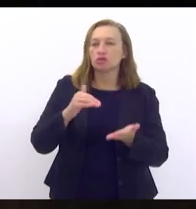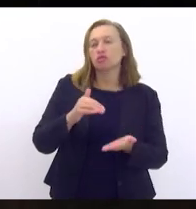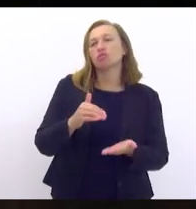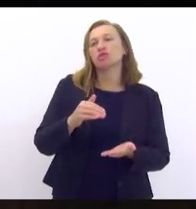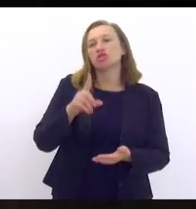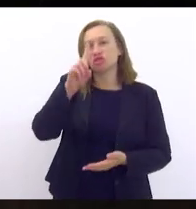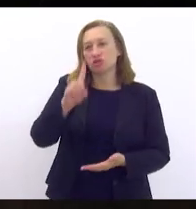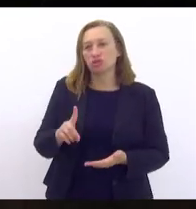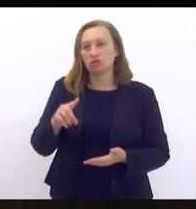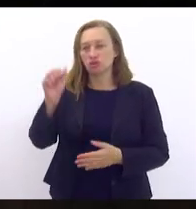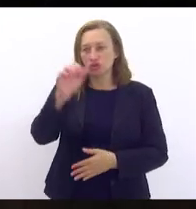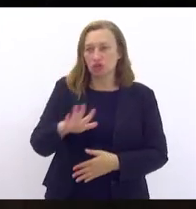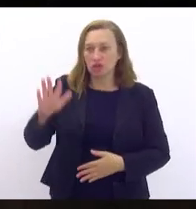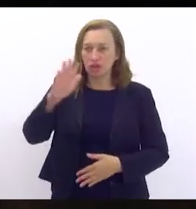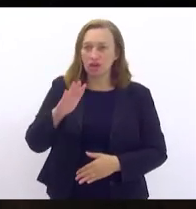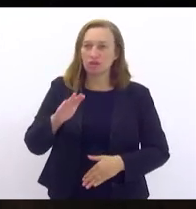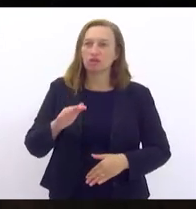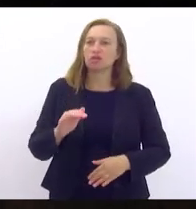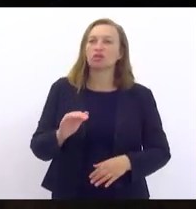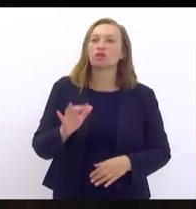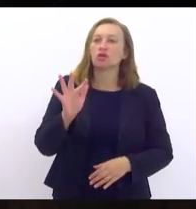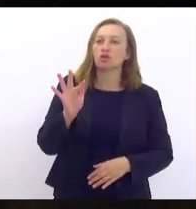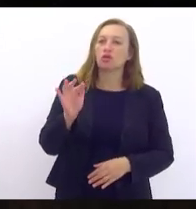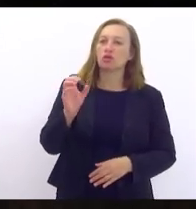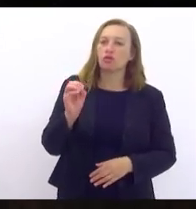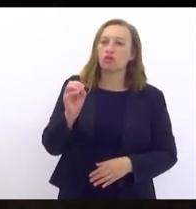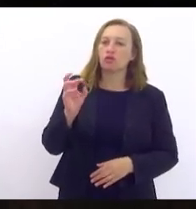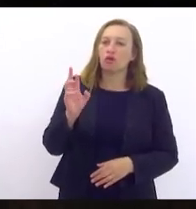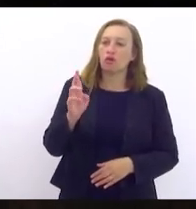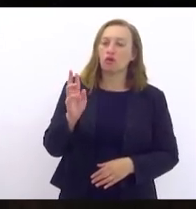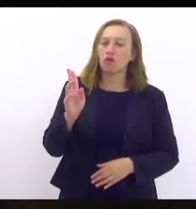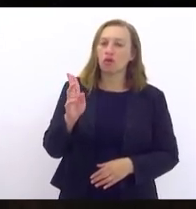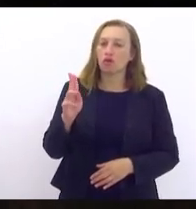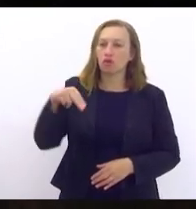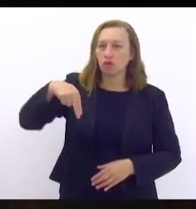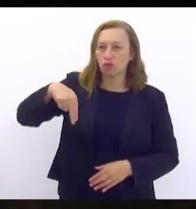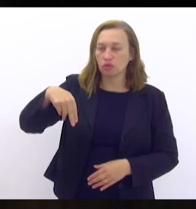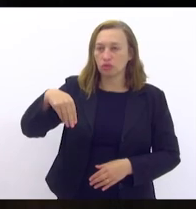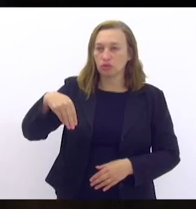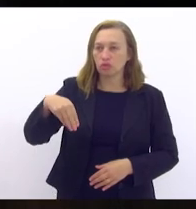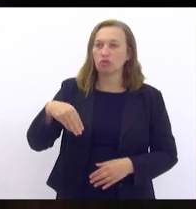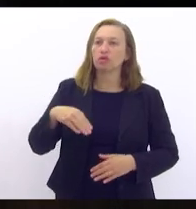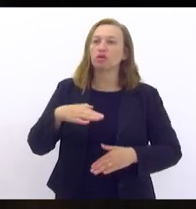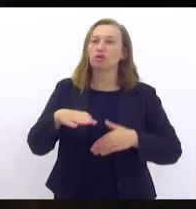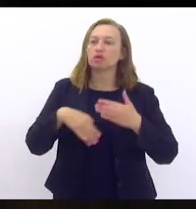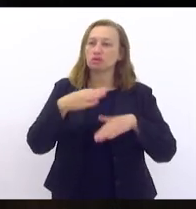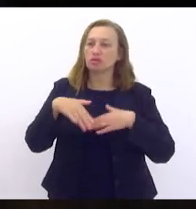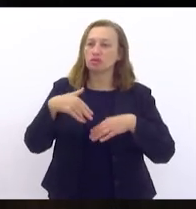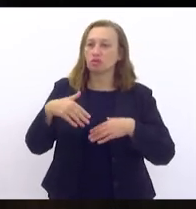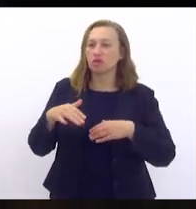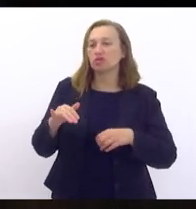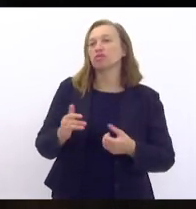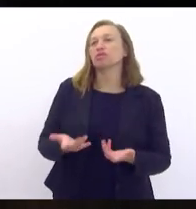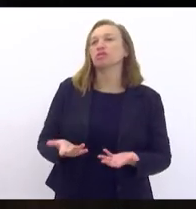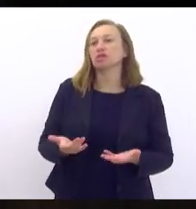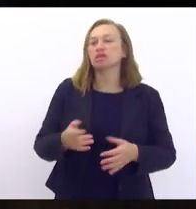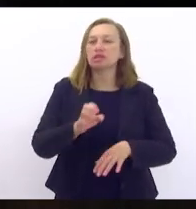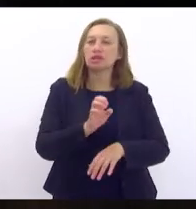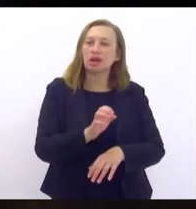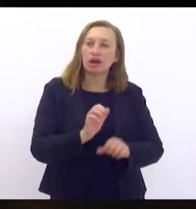fórum permanente de desenvolvimento alérgico o Frederico Lima o Fred que também